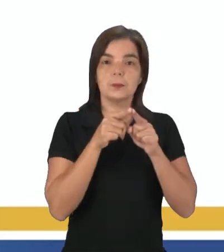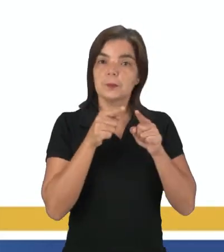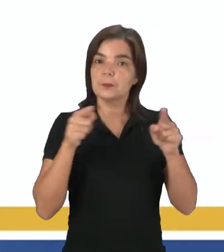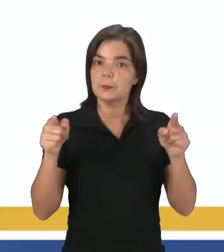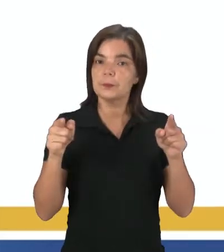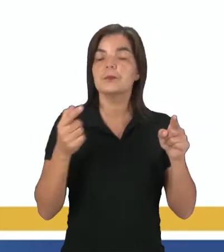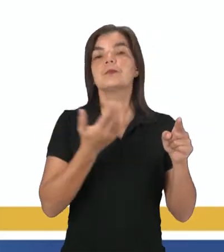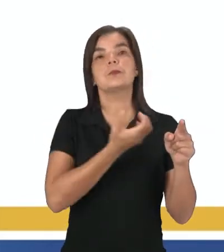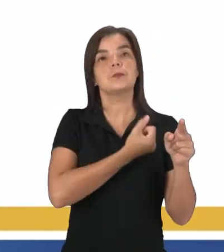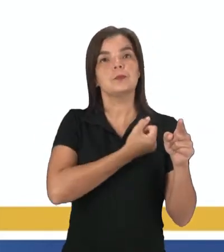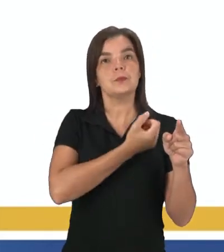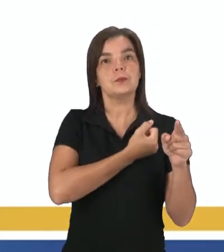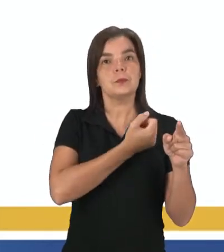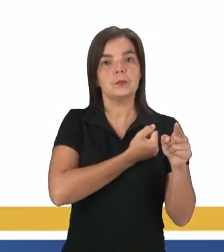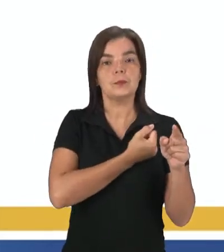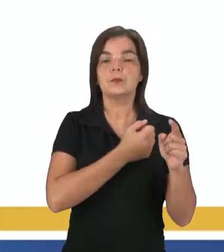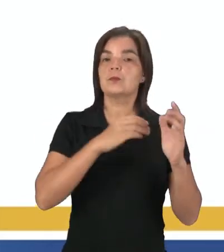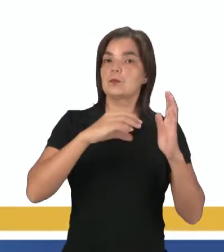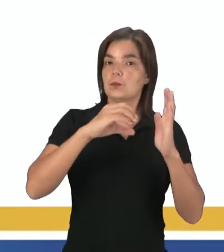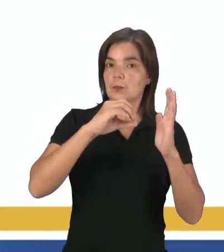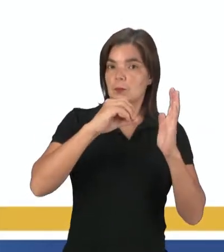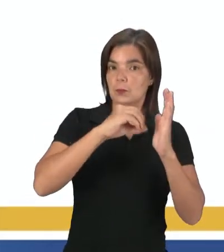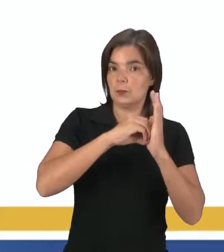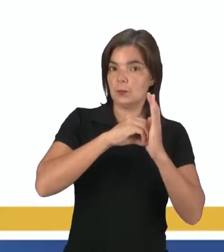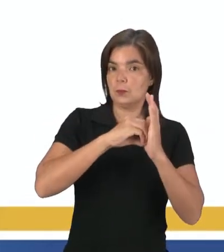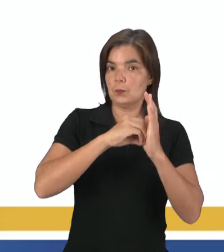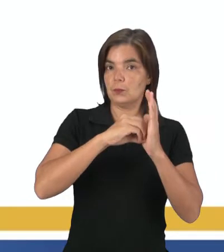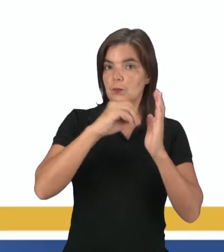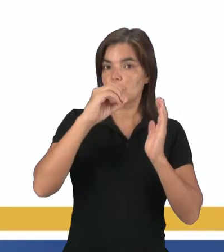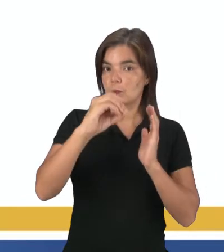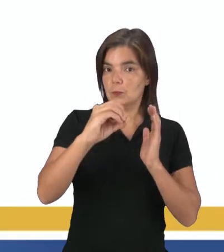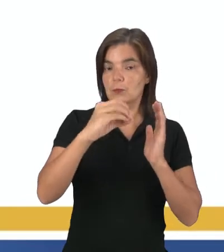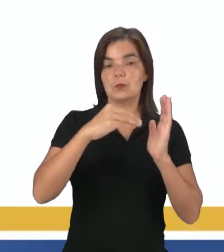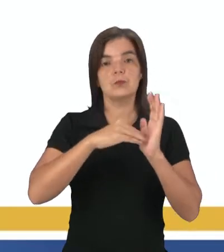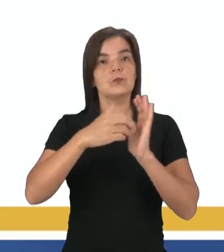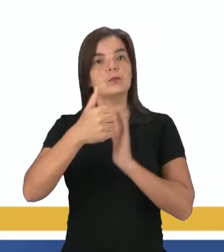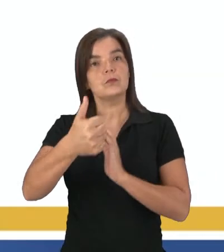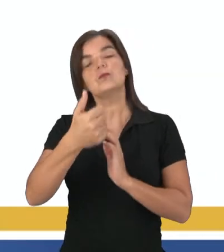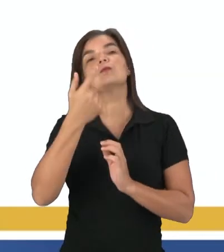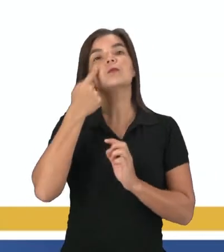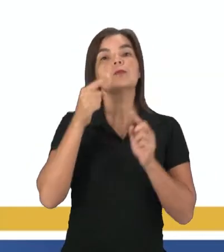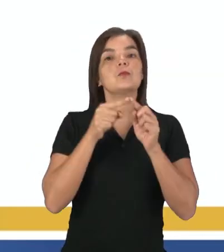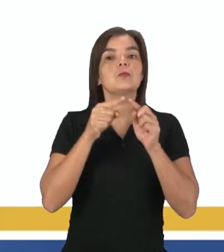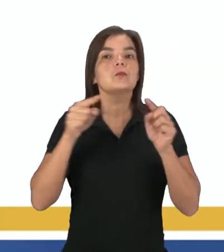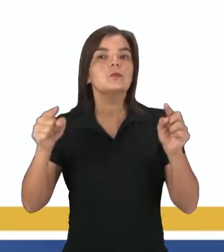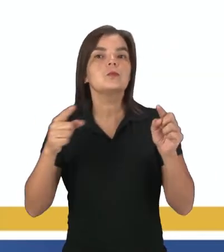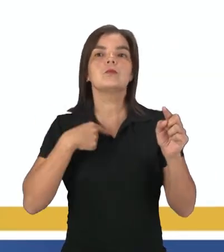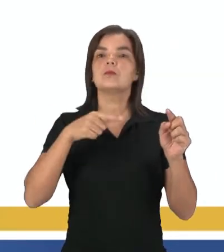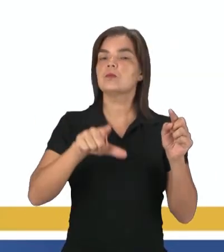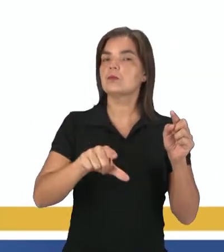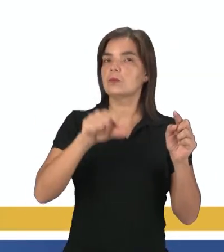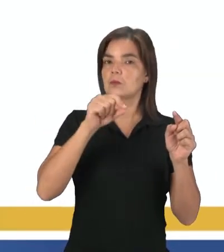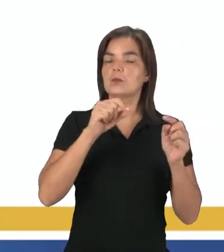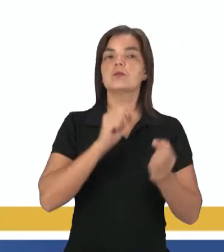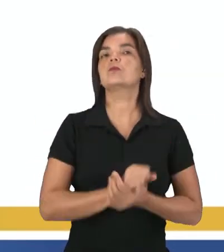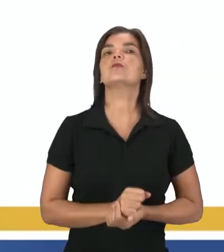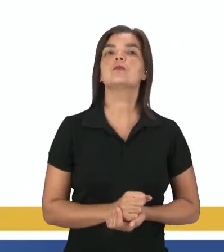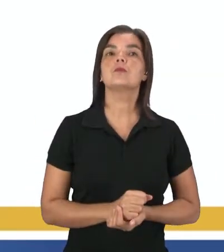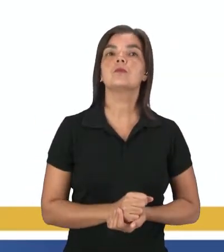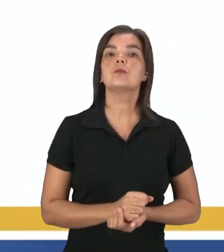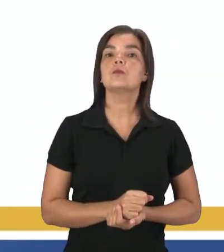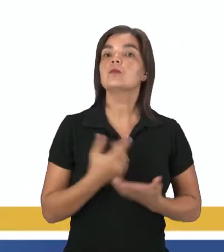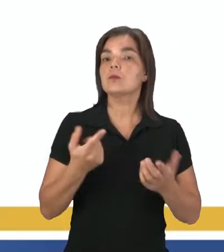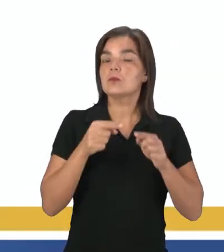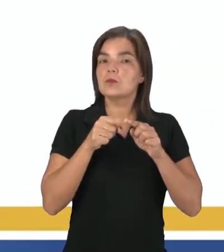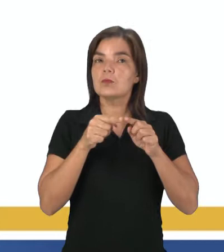espaço na reta numérica, né, entre o número 0 e o 1. Esse aí foi o espaço que eu escolhi. Ao dividir esse espaço entre